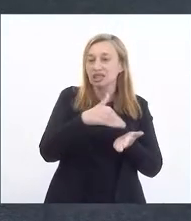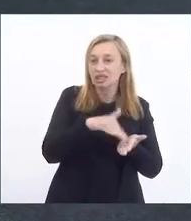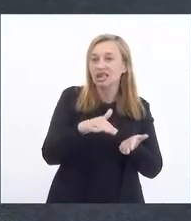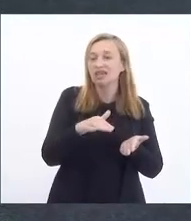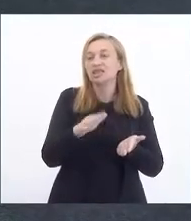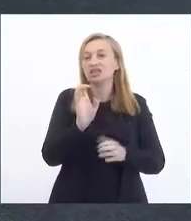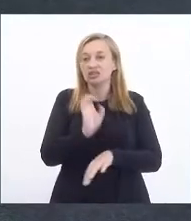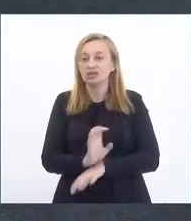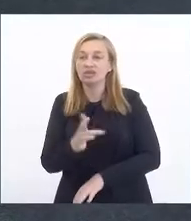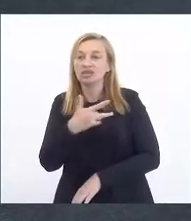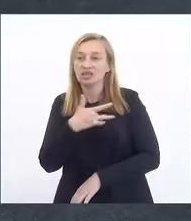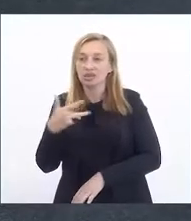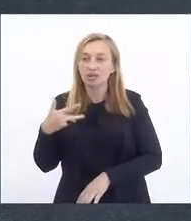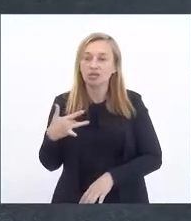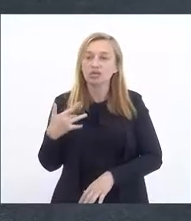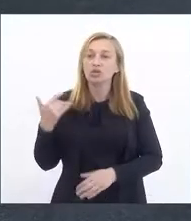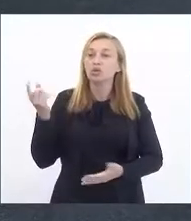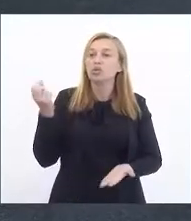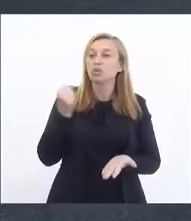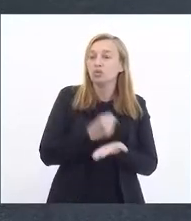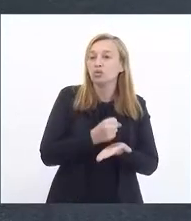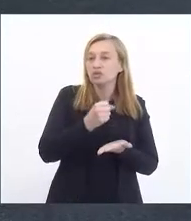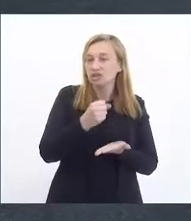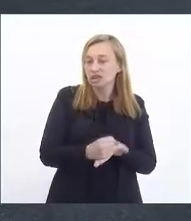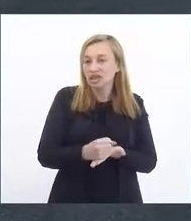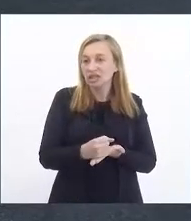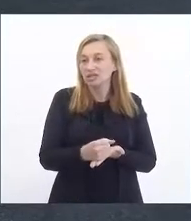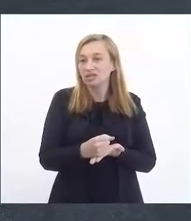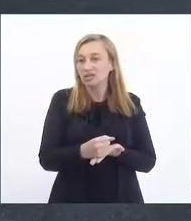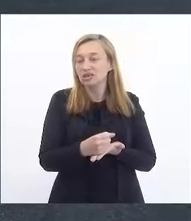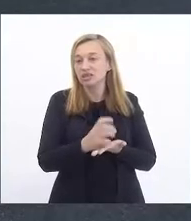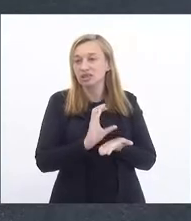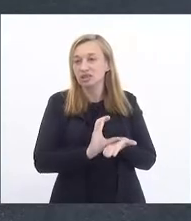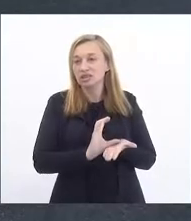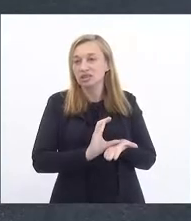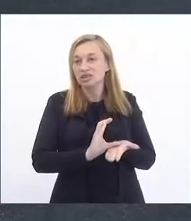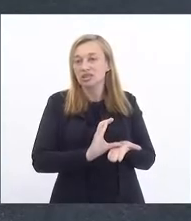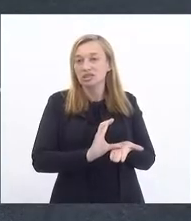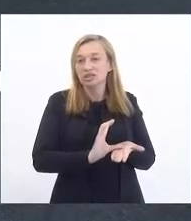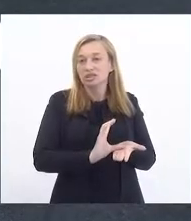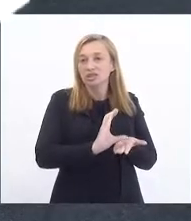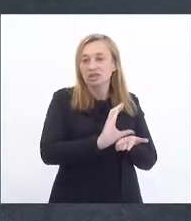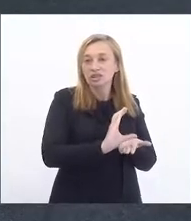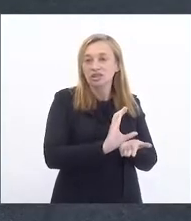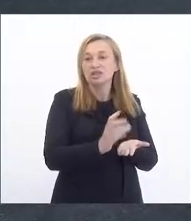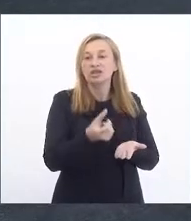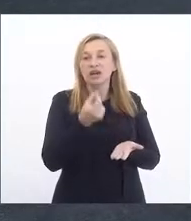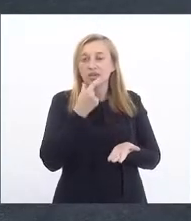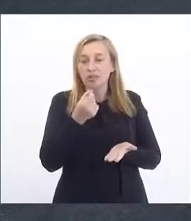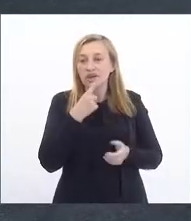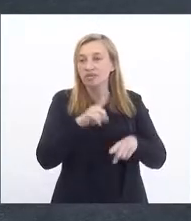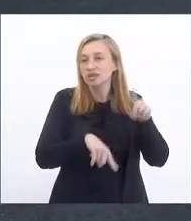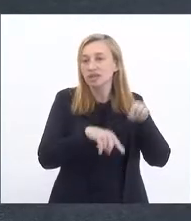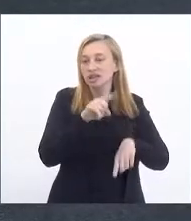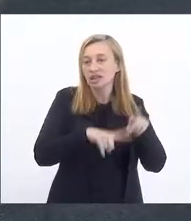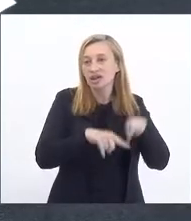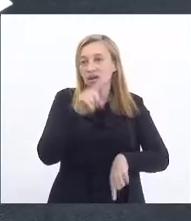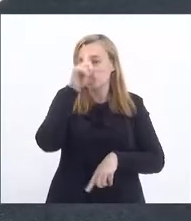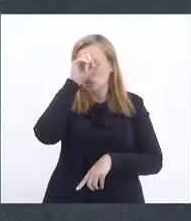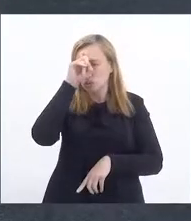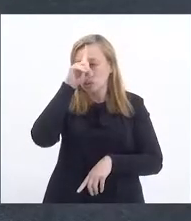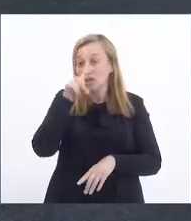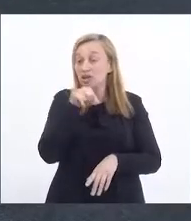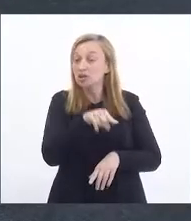saúde firmaram um contrato para fornecimento de remédio material hospitalar e esse